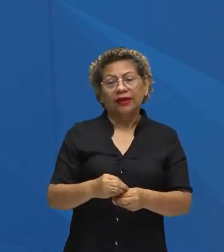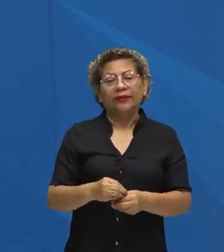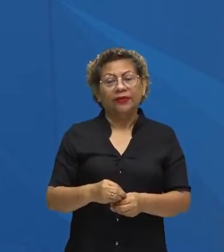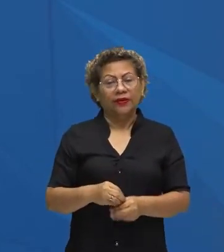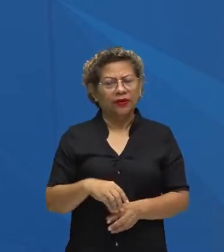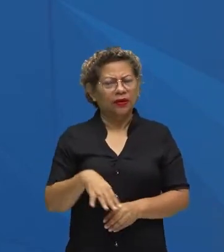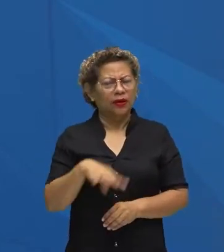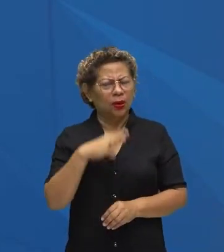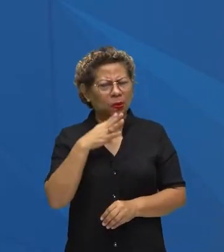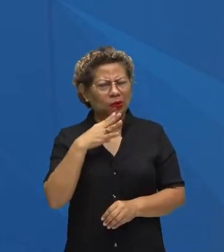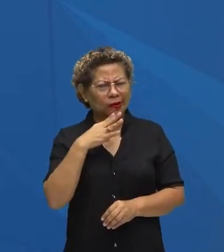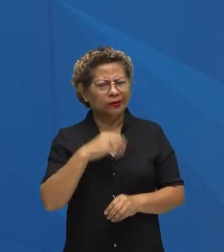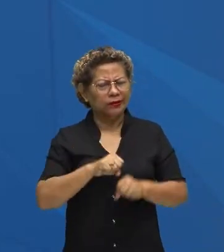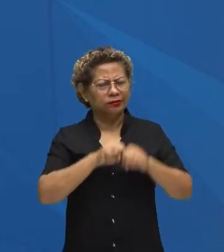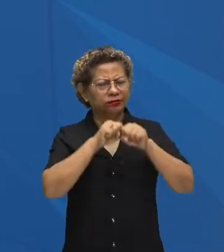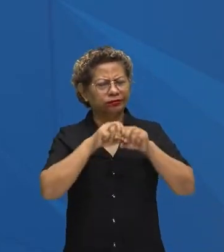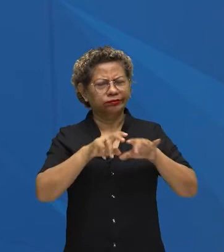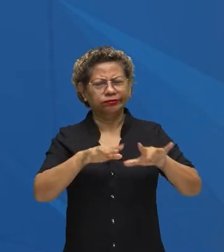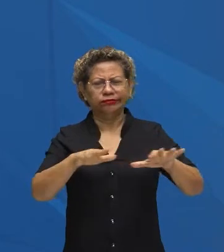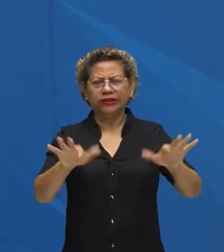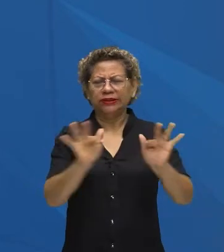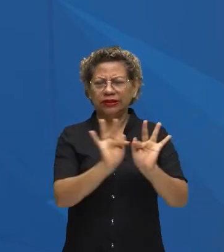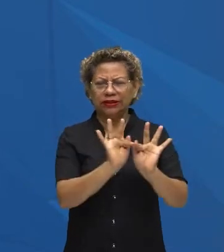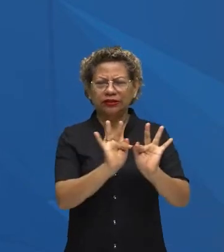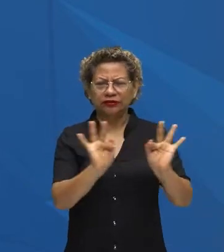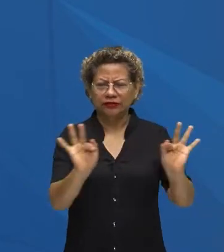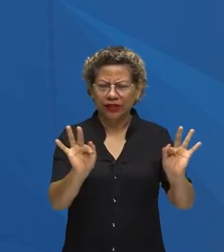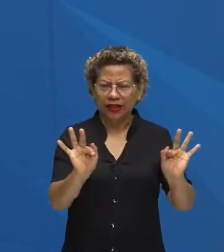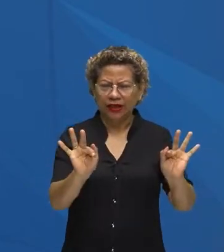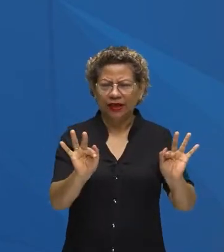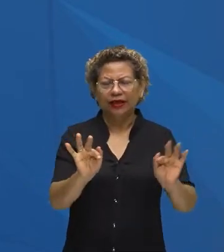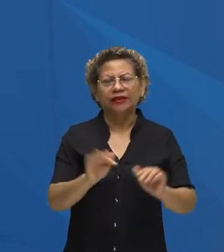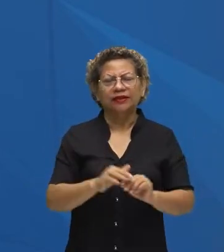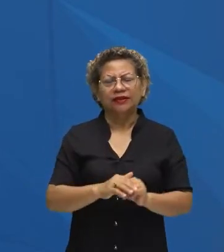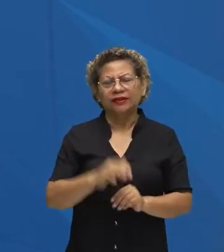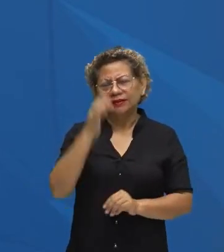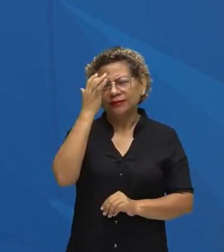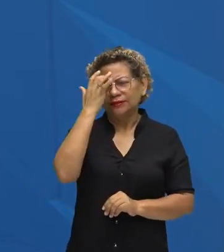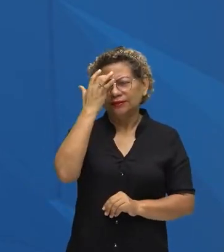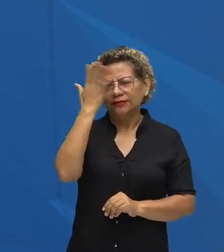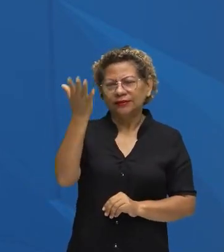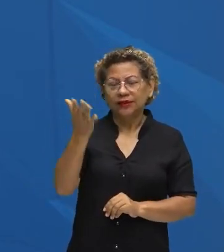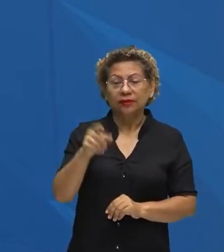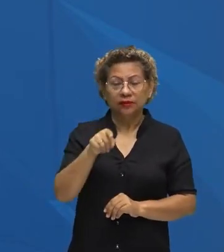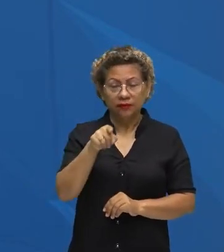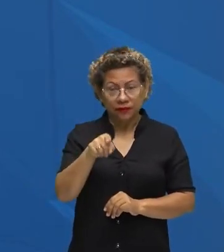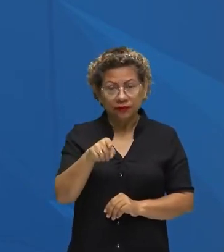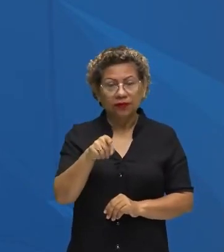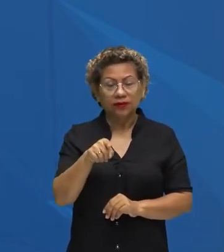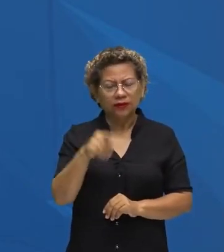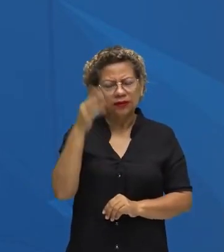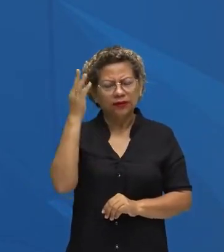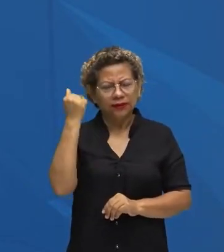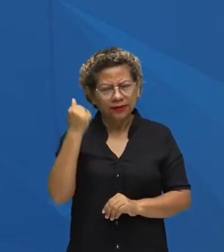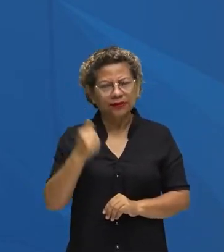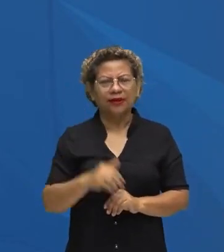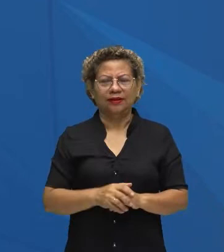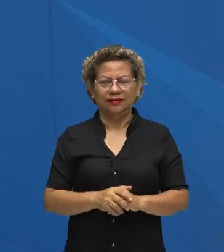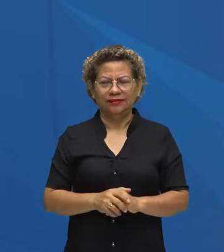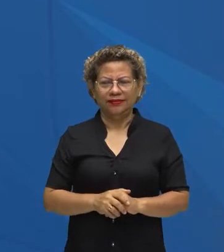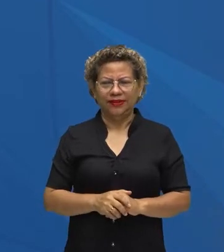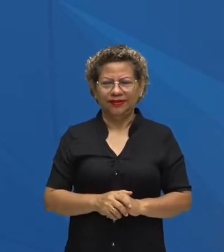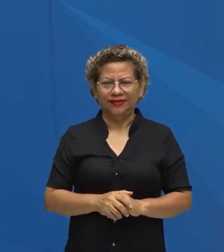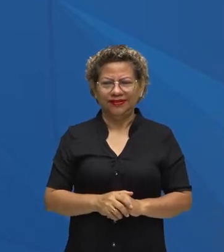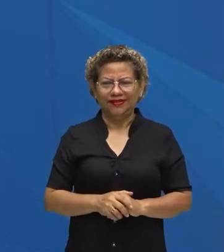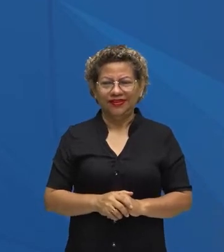divulgado, ampliado, popularizado, de fácil acesso, né? Então é um nome muito comum da gente ouvir. E